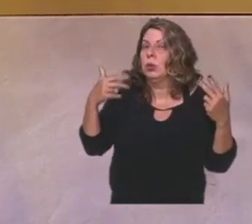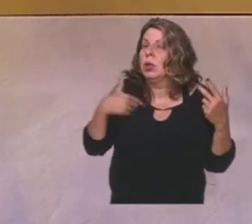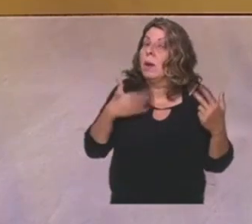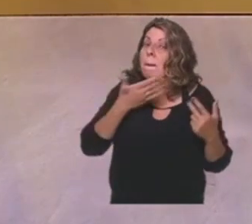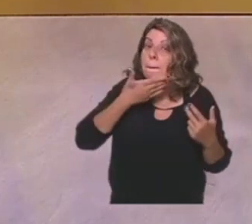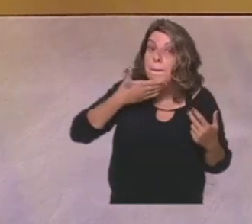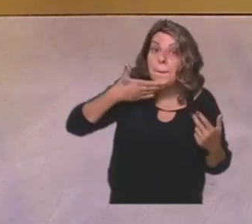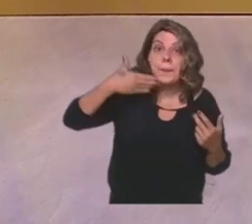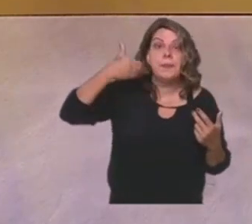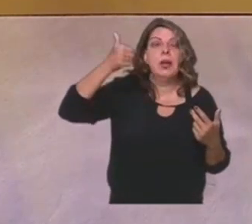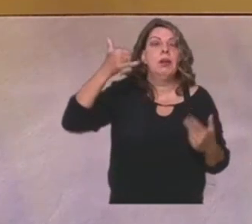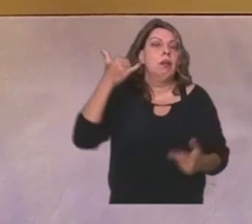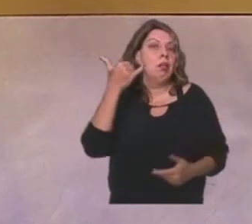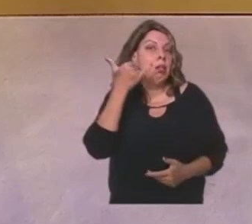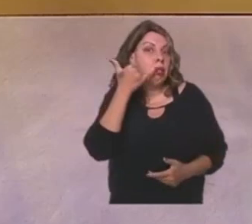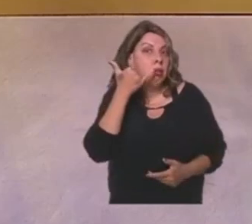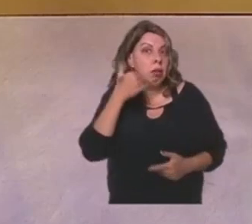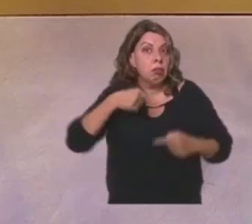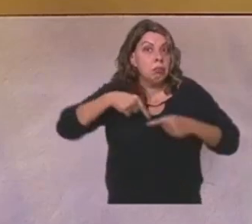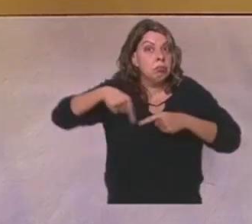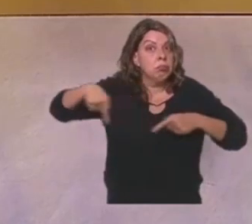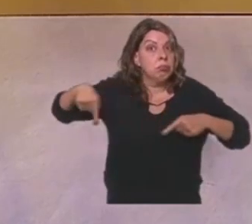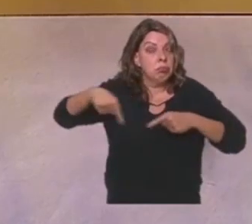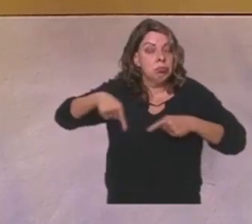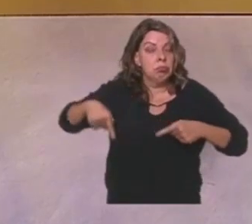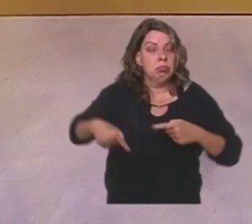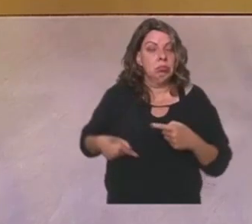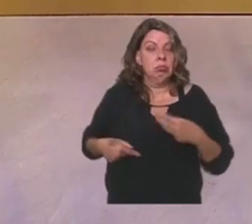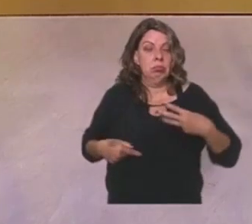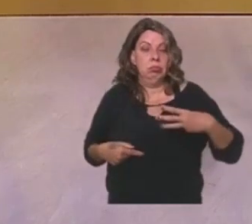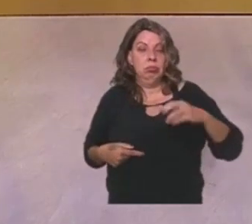liga para o nosso número oficial que vai aparecer na tela agora,